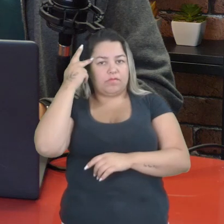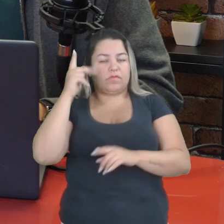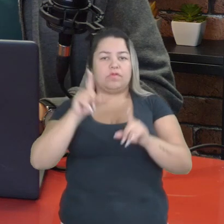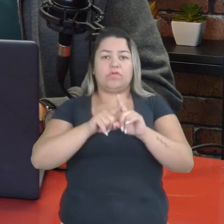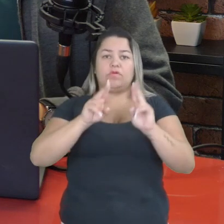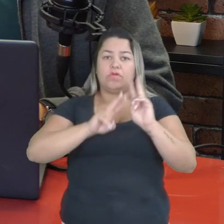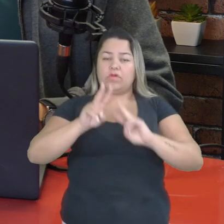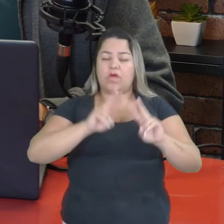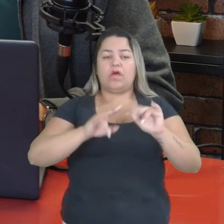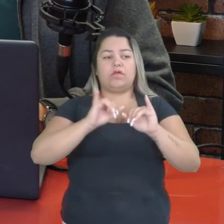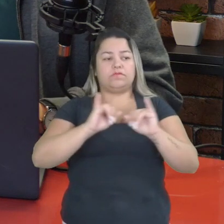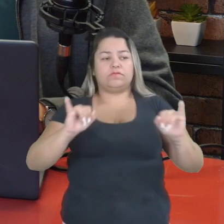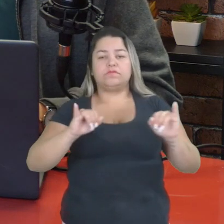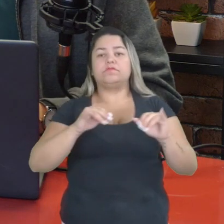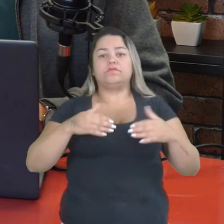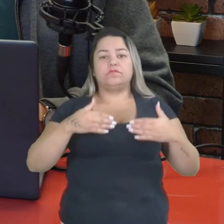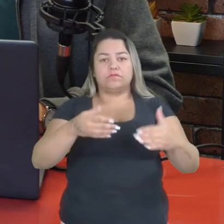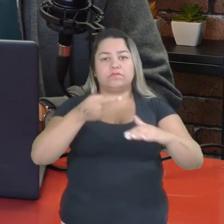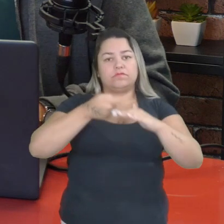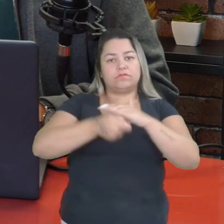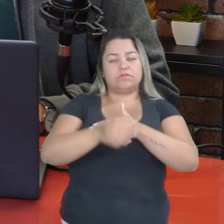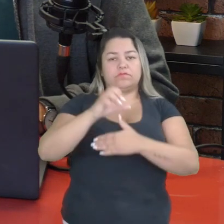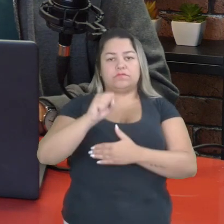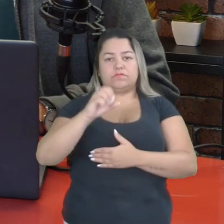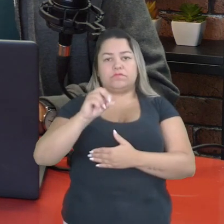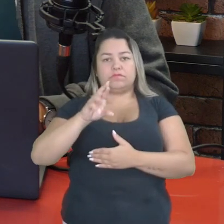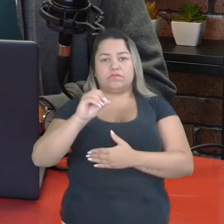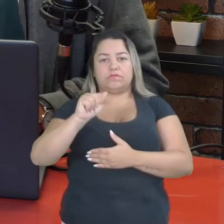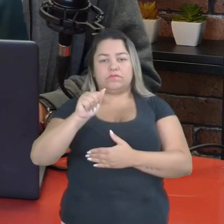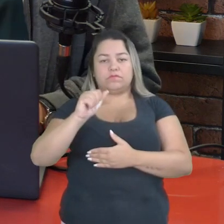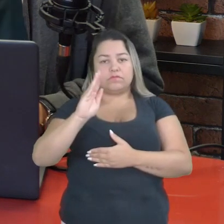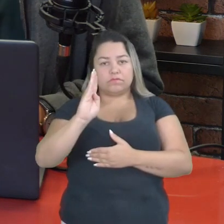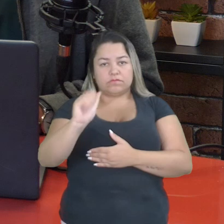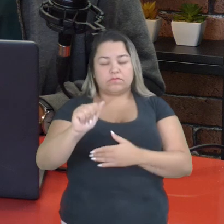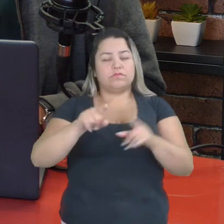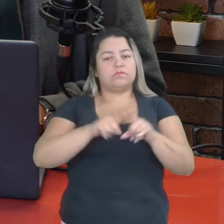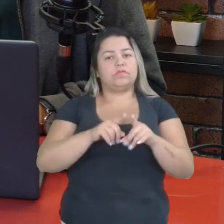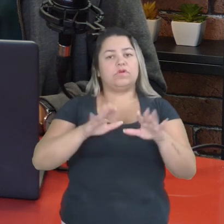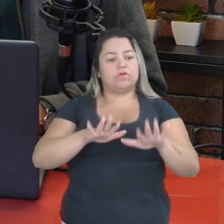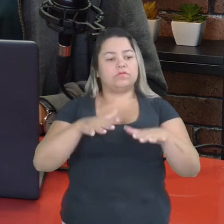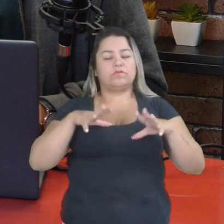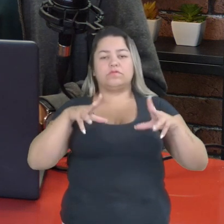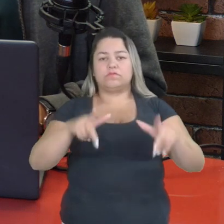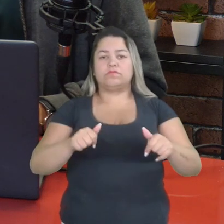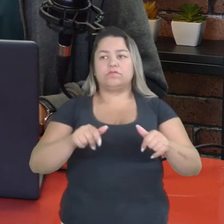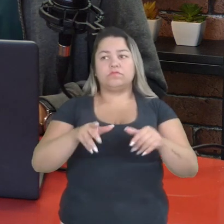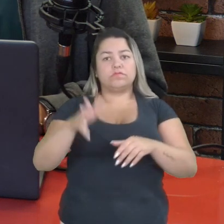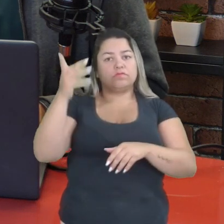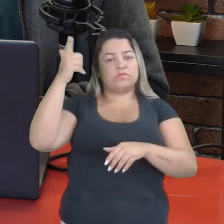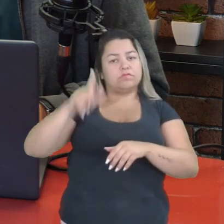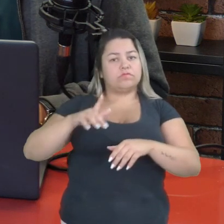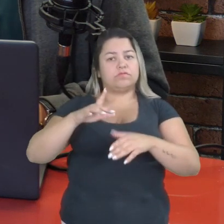Paulo, e acompanhou anúncios de investimento do Ministério da Educação em Sorocaba. Na quarta, Lula teve audiências com diversas